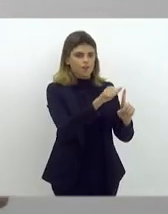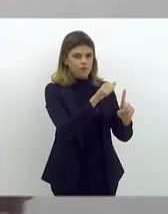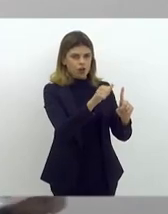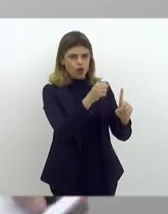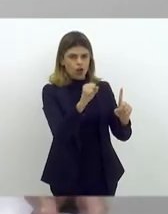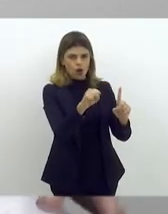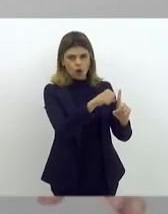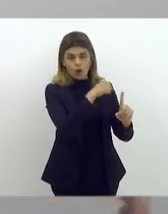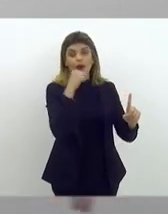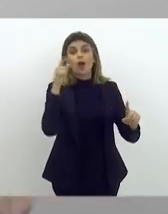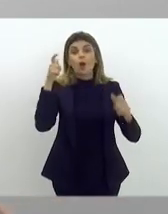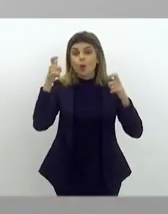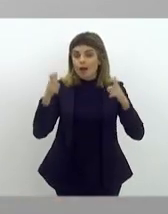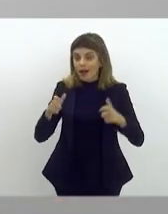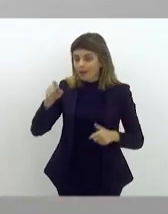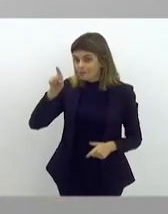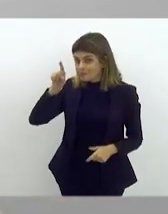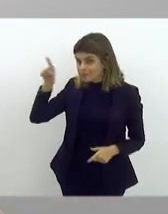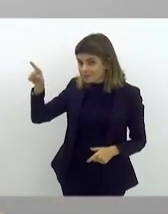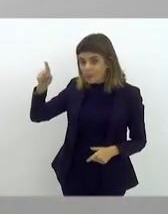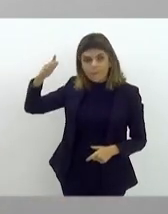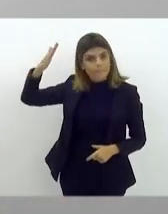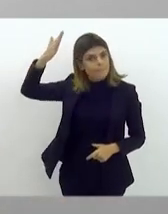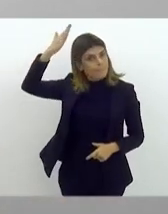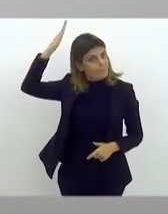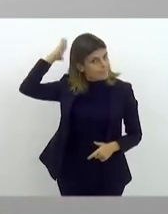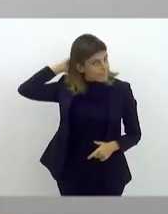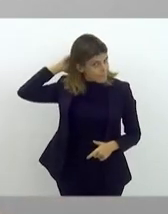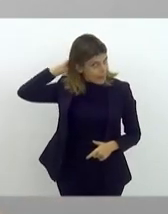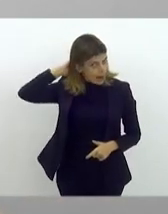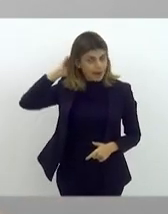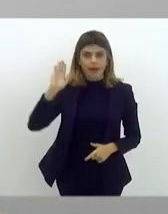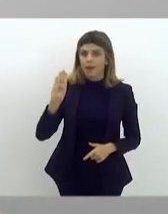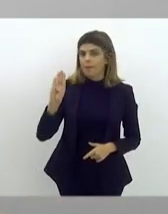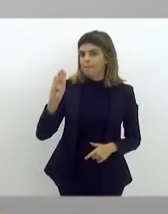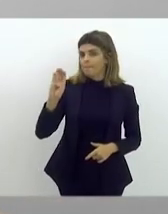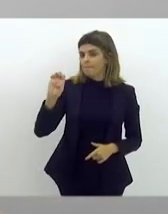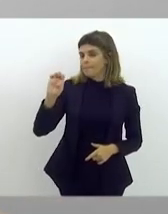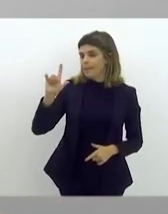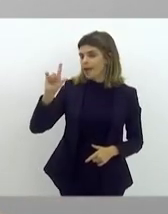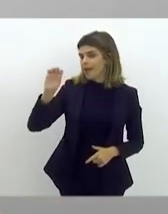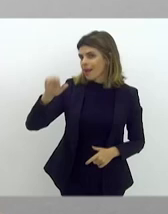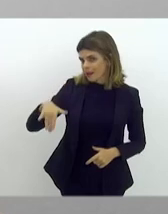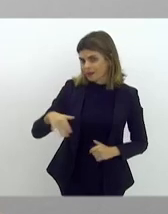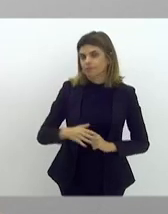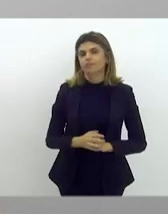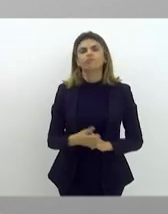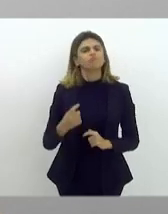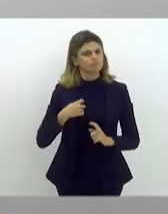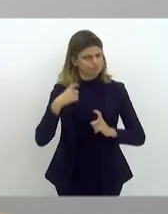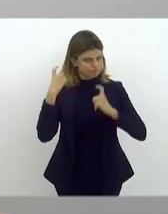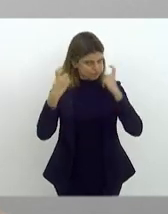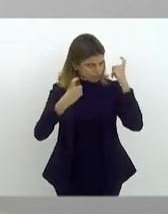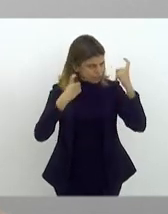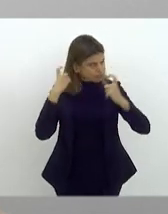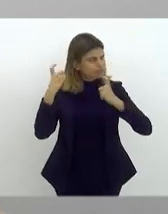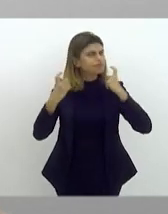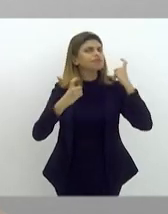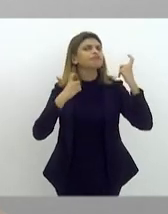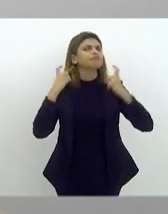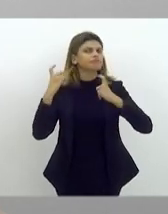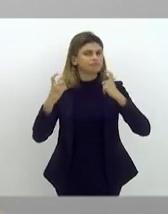foi feita no Belém do Pará e eu queria deixar algumas perguntas também eu muito me preocupo com